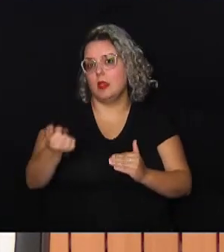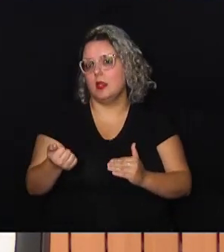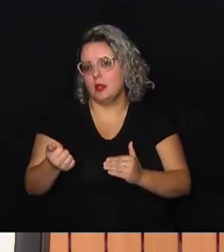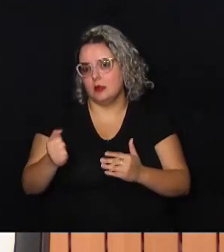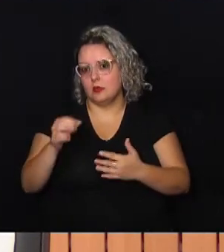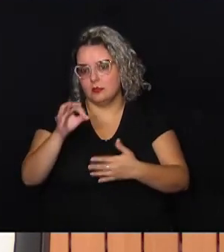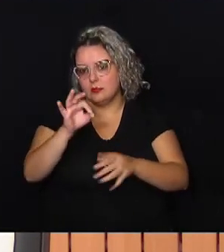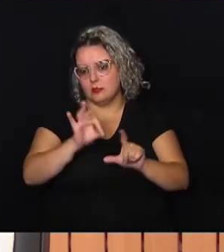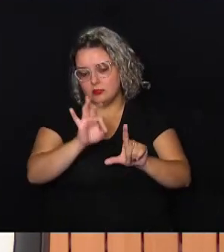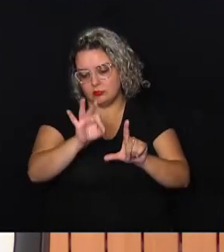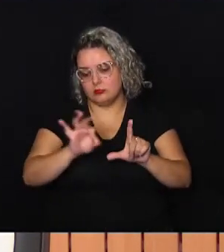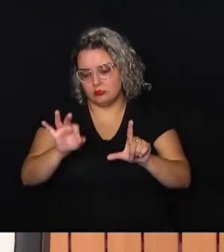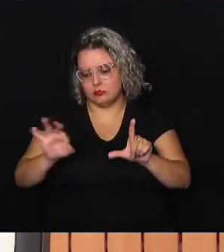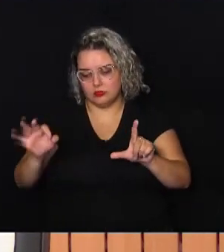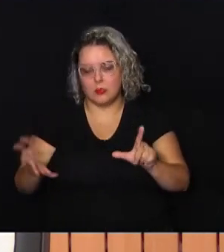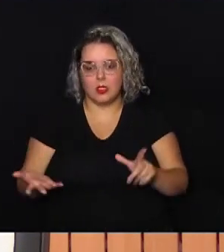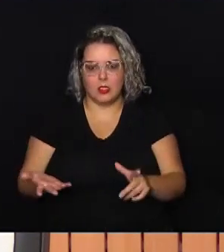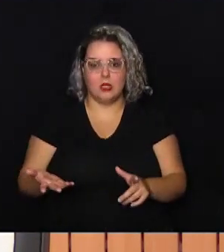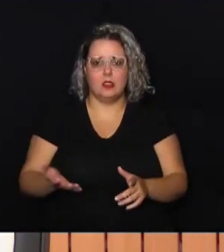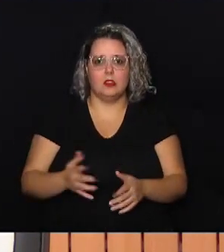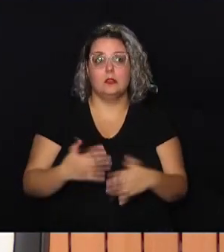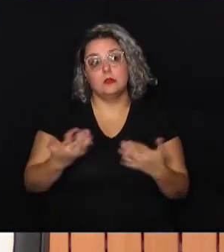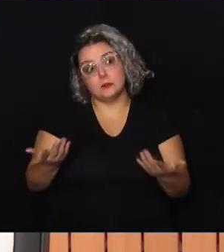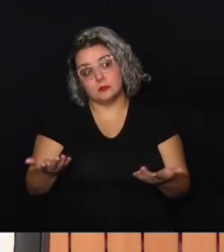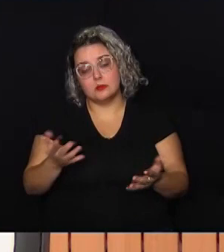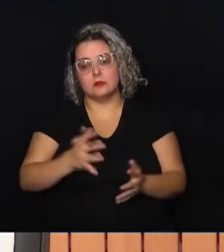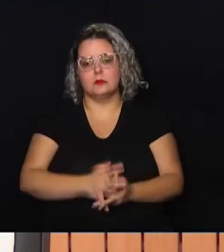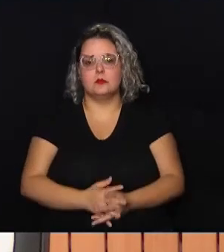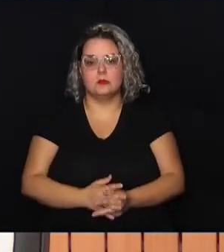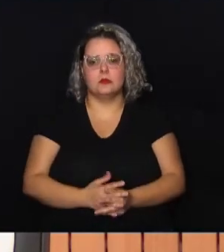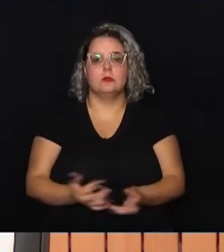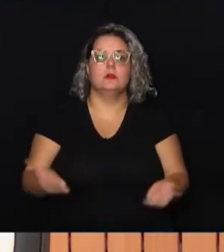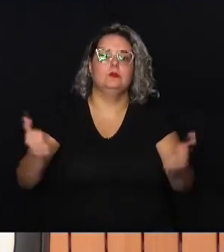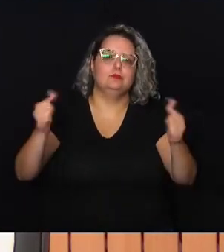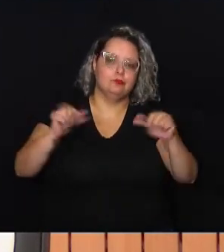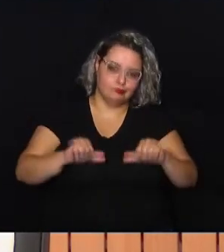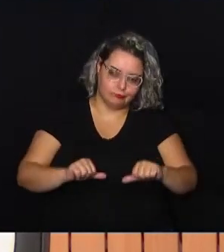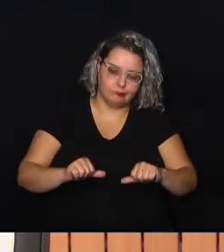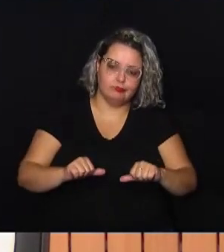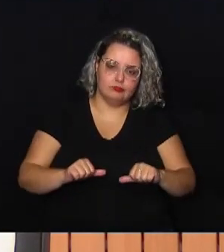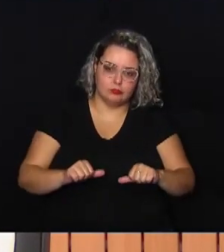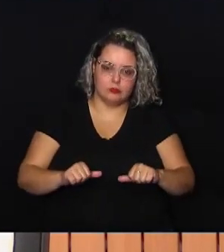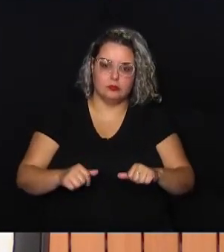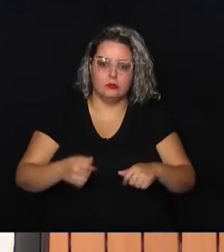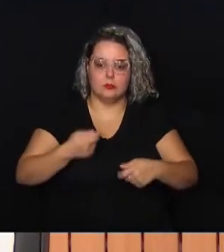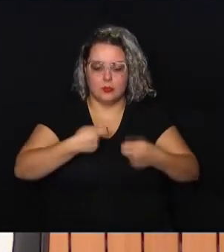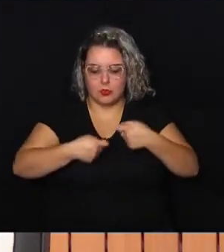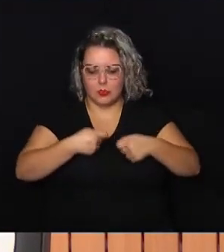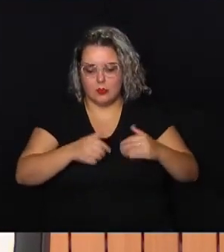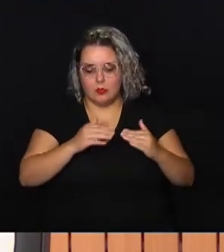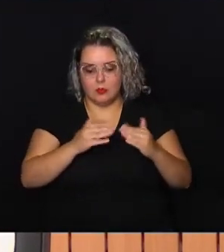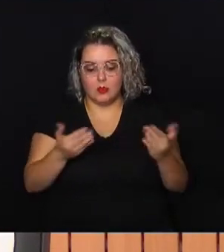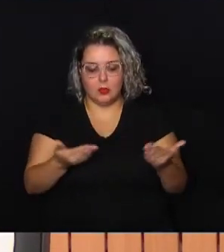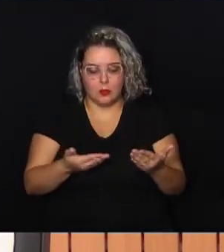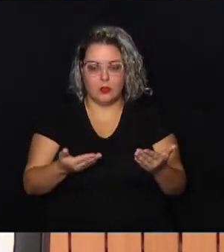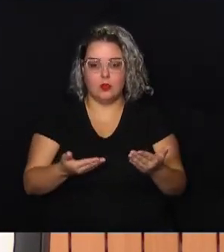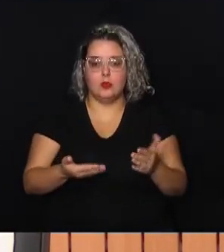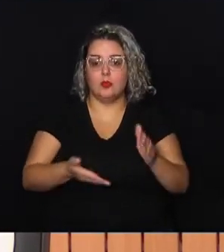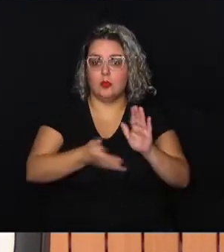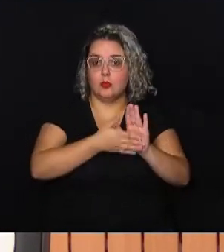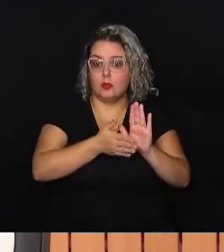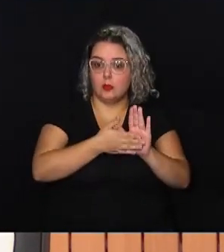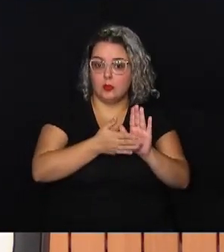e, assim mesmo, nós estamos em crise. Estamos vendo uma negociação hoje, uma proposta